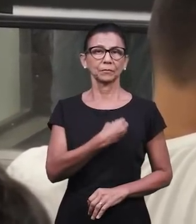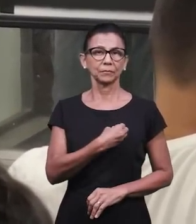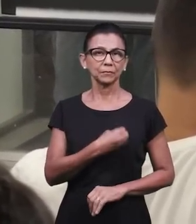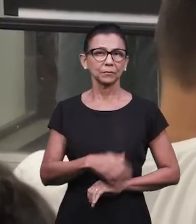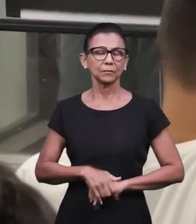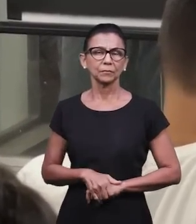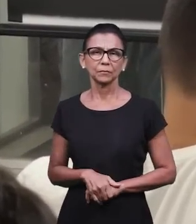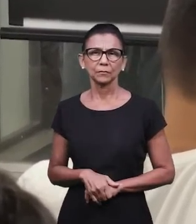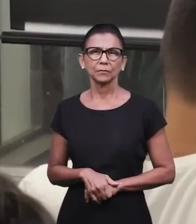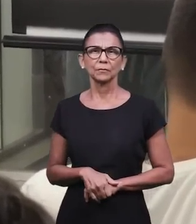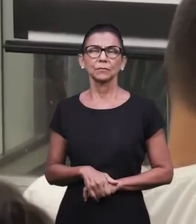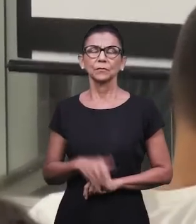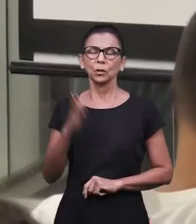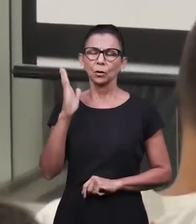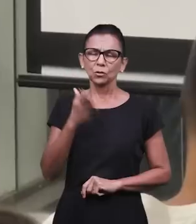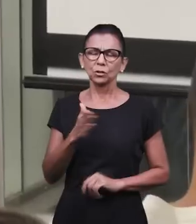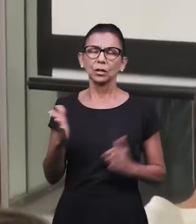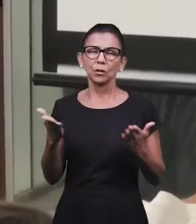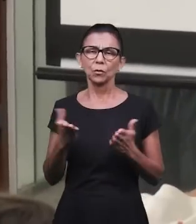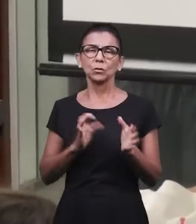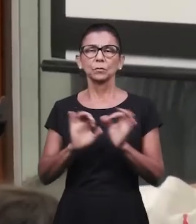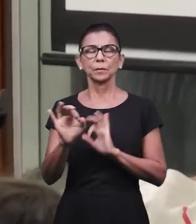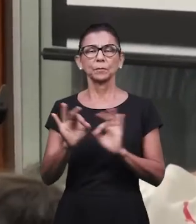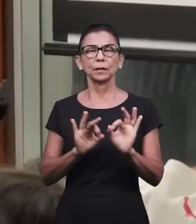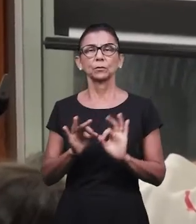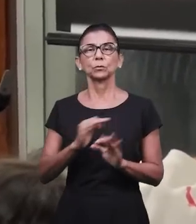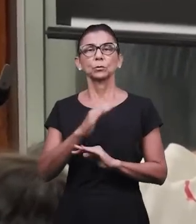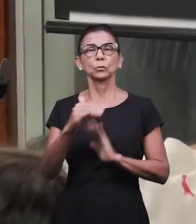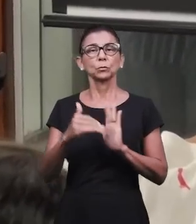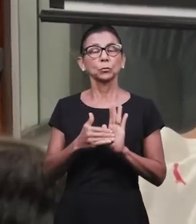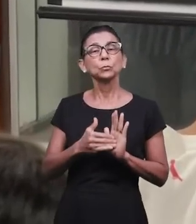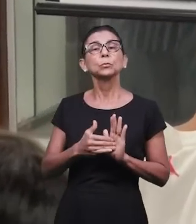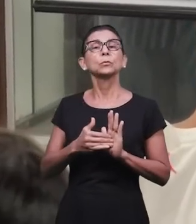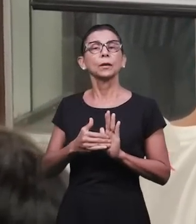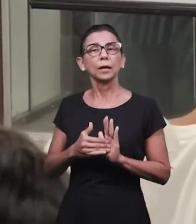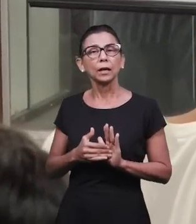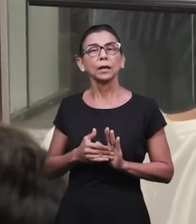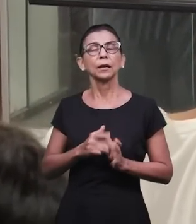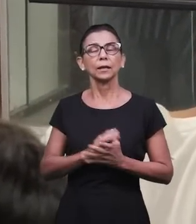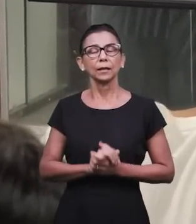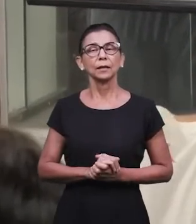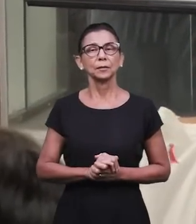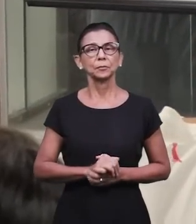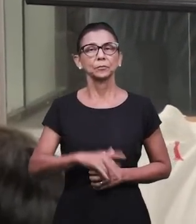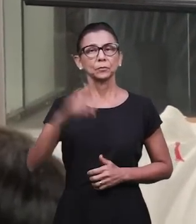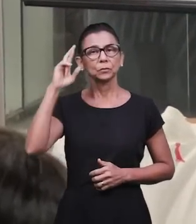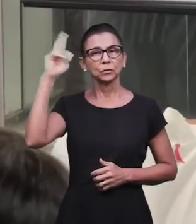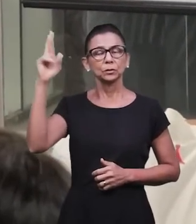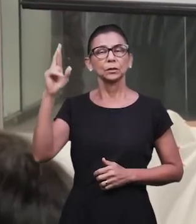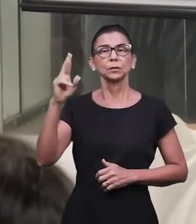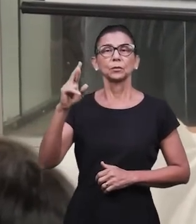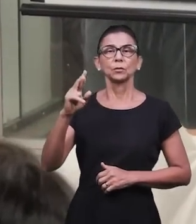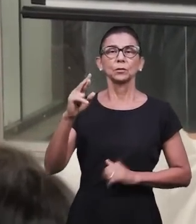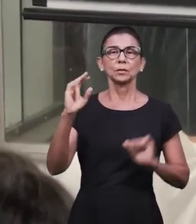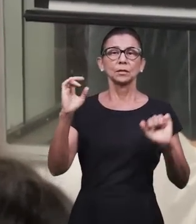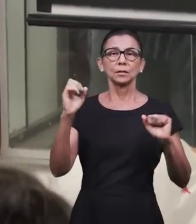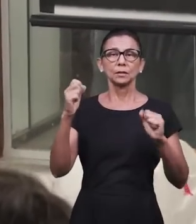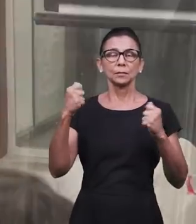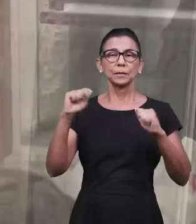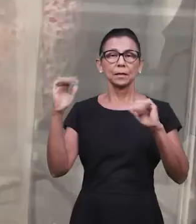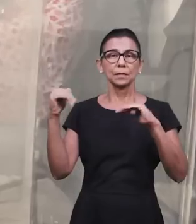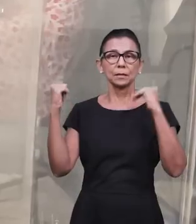Ele não vai preparar, já está tudo preparado, meu irmão. Toma posse disso e caminhe, descanse, louve ao